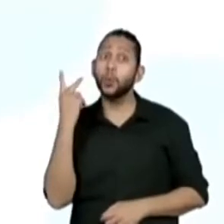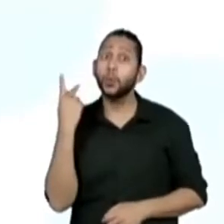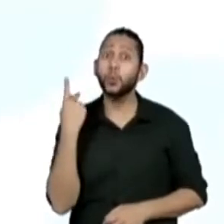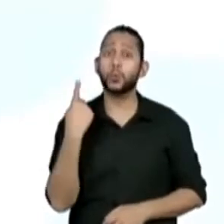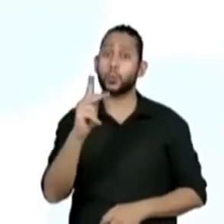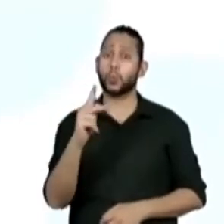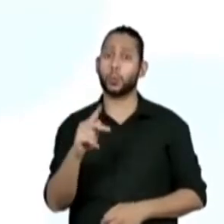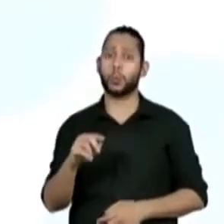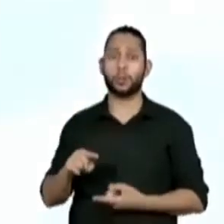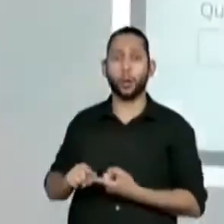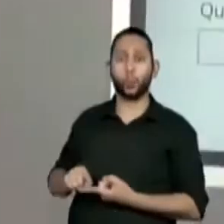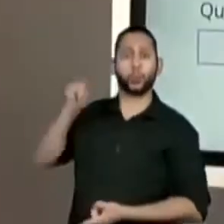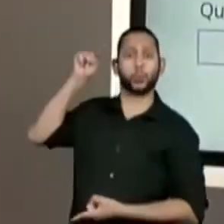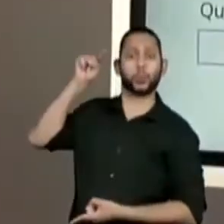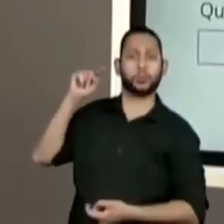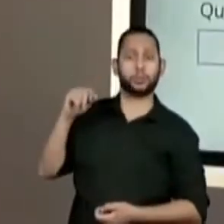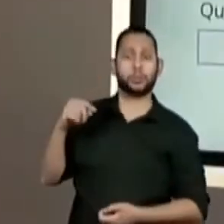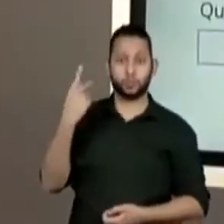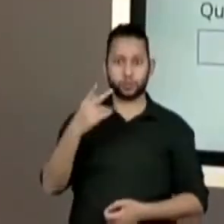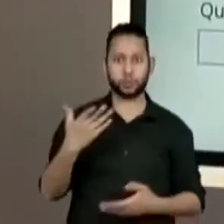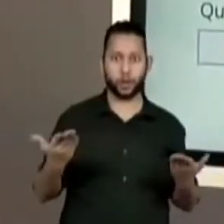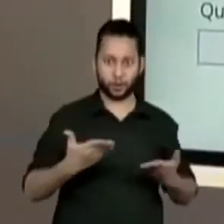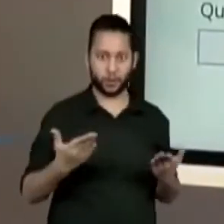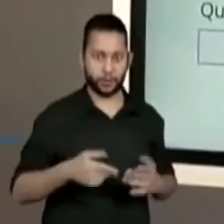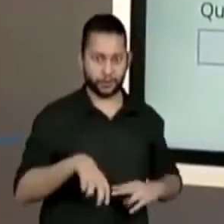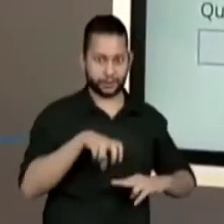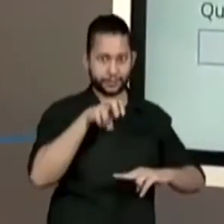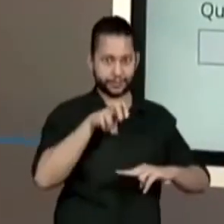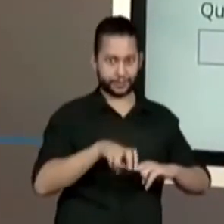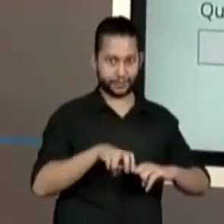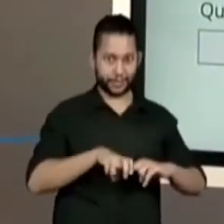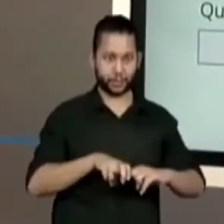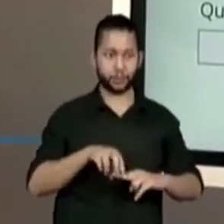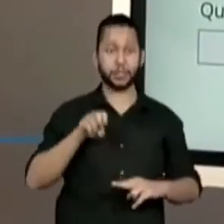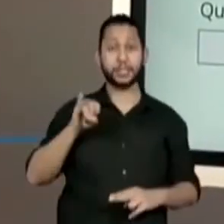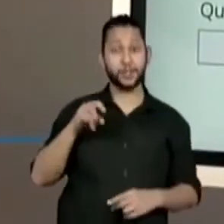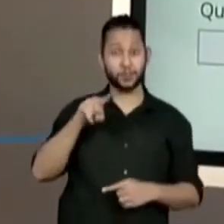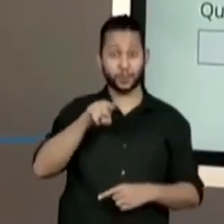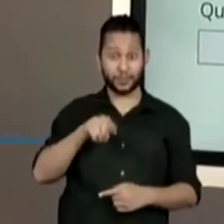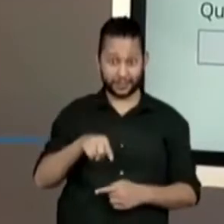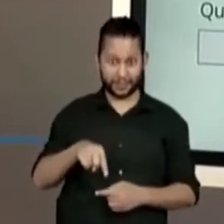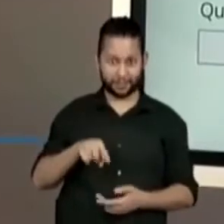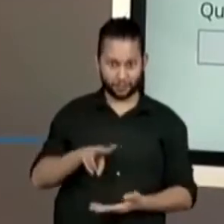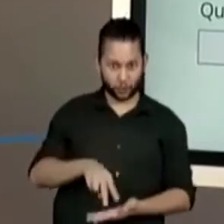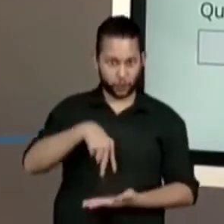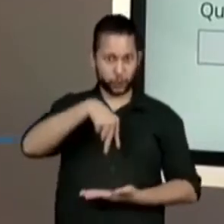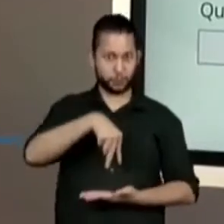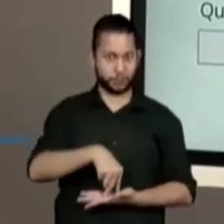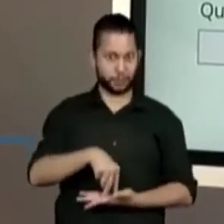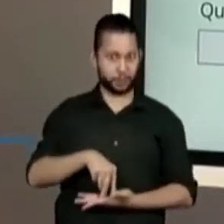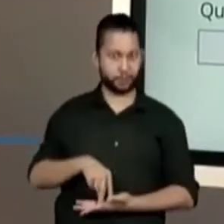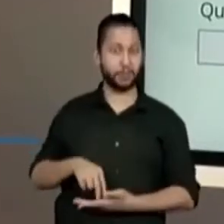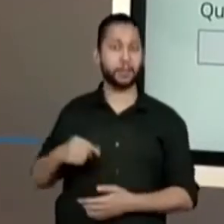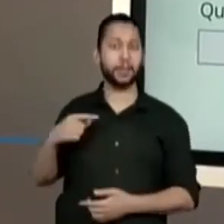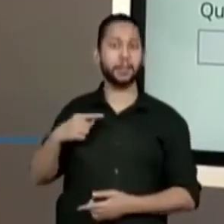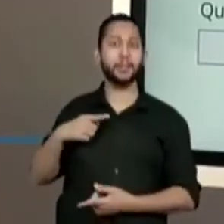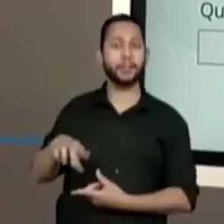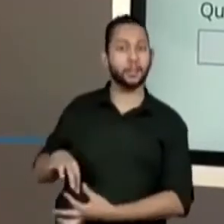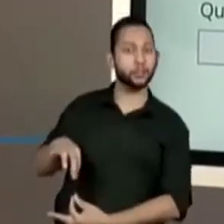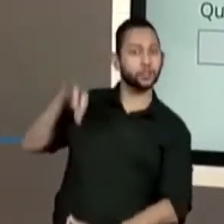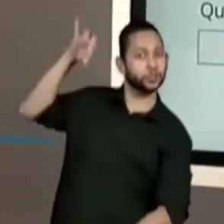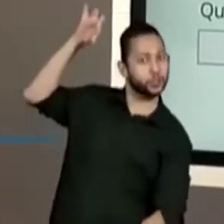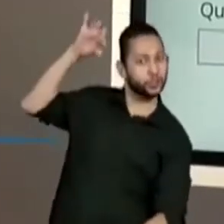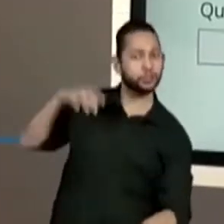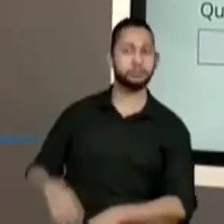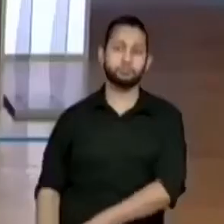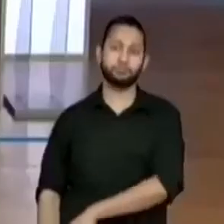aluno do quarto ano. Você que está agora sentado, que está me vendo e vendo a professora Fran, sim, mas qual é a sua altura?